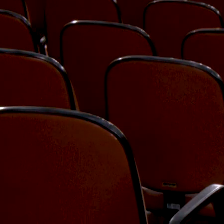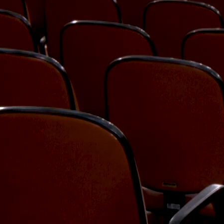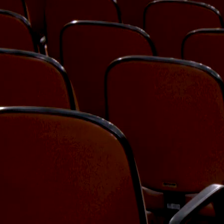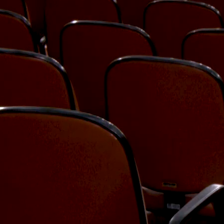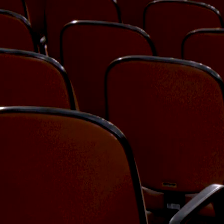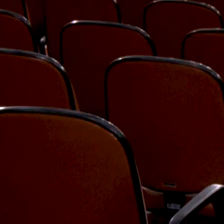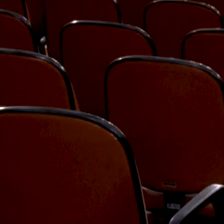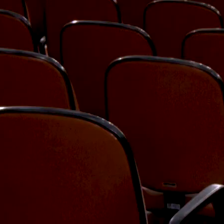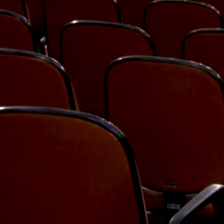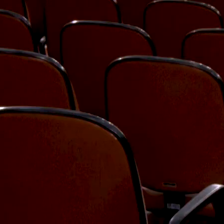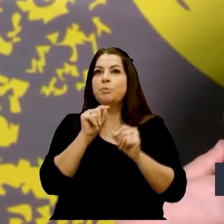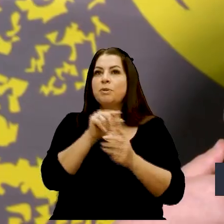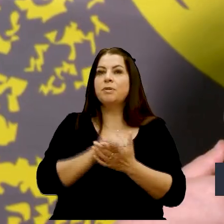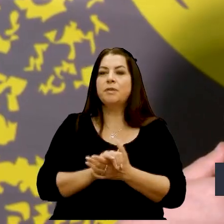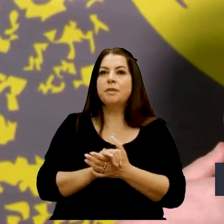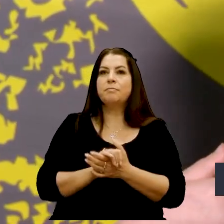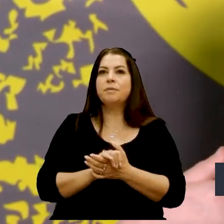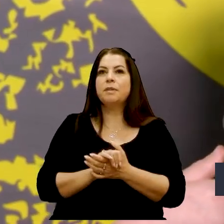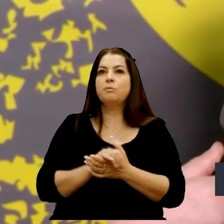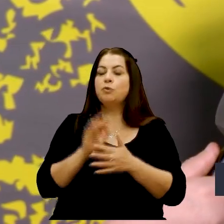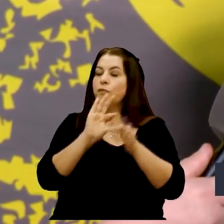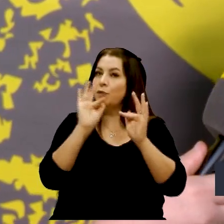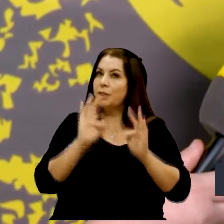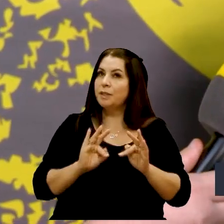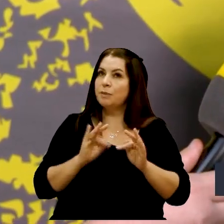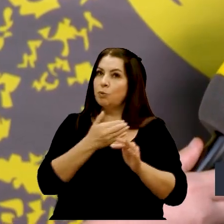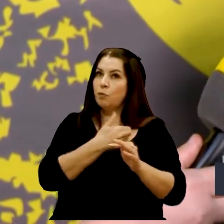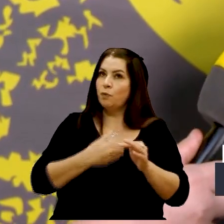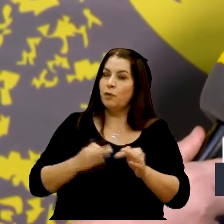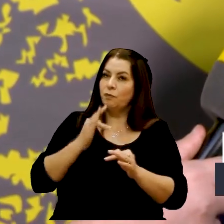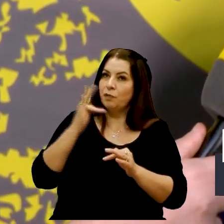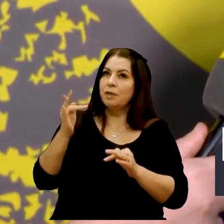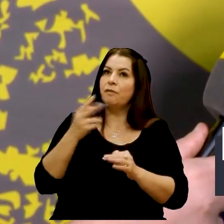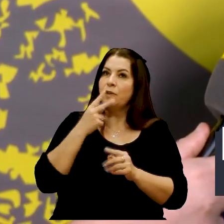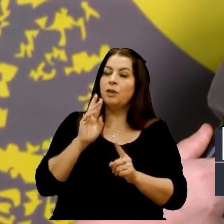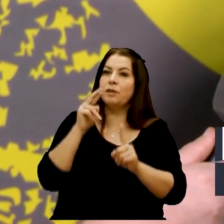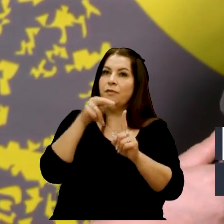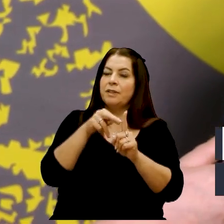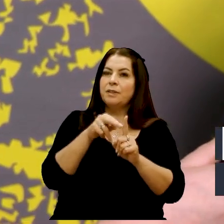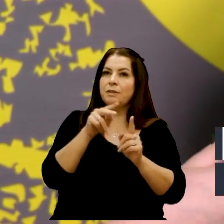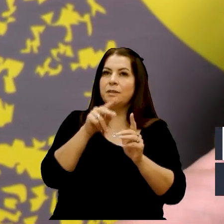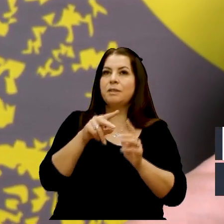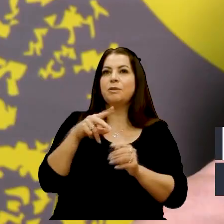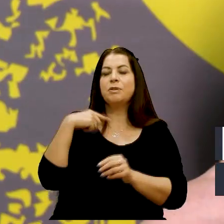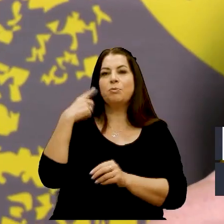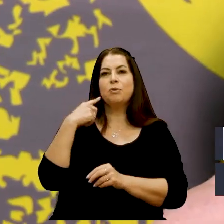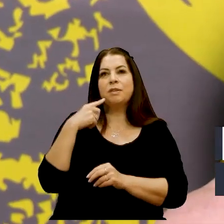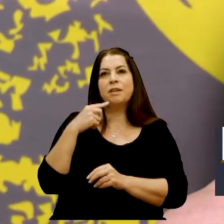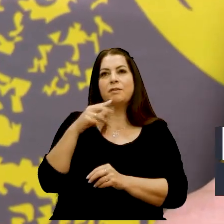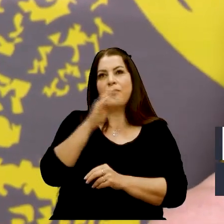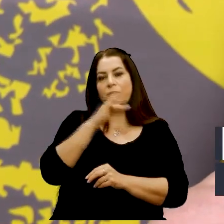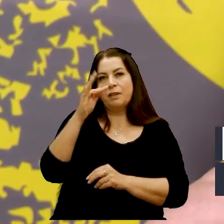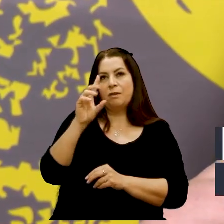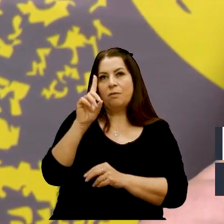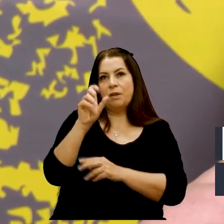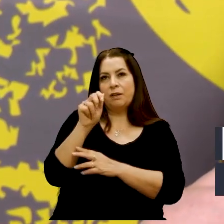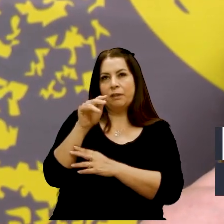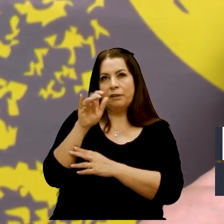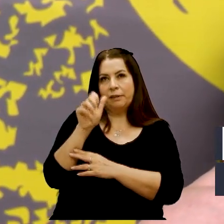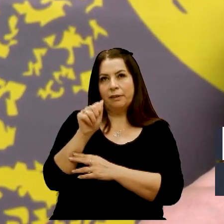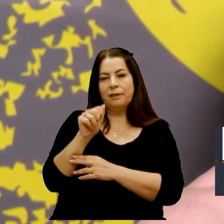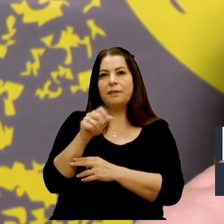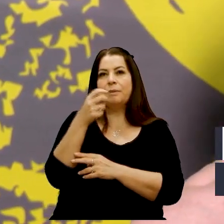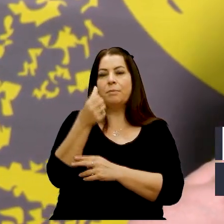40 horas semanais. Fiquei muito feliz porque o governo federal fez referência ao projeto da nossa deputada federal Dayana Santos, que é o projeto